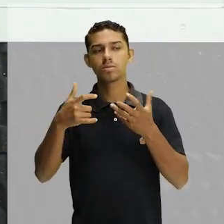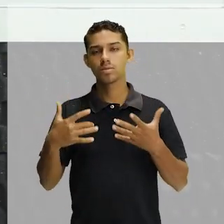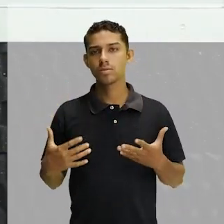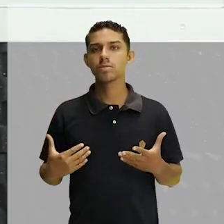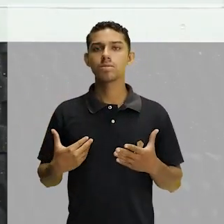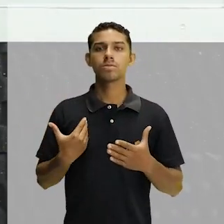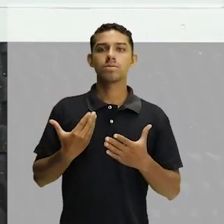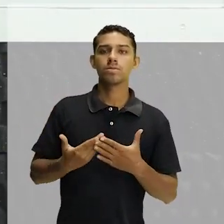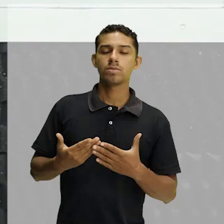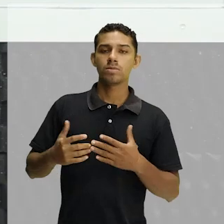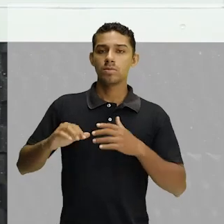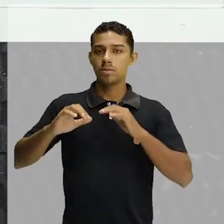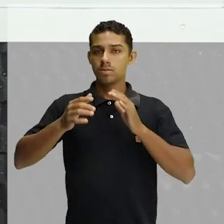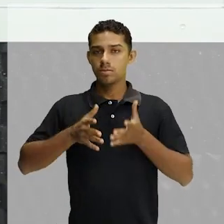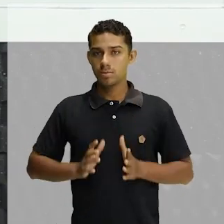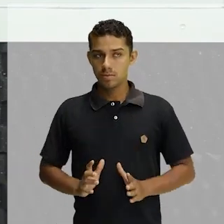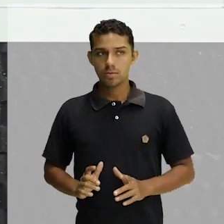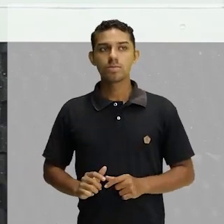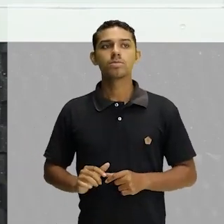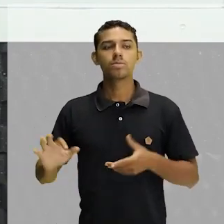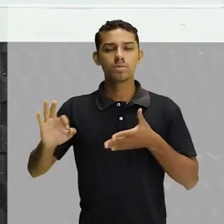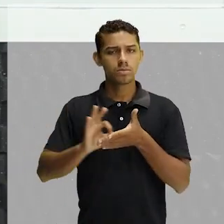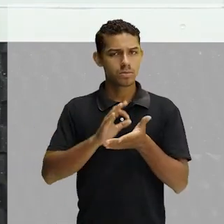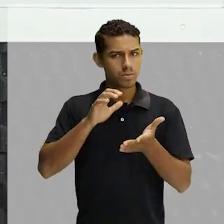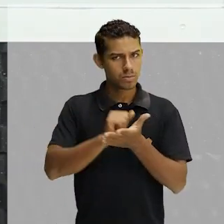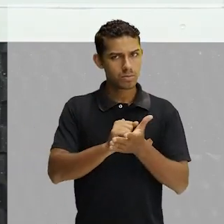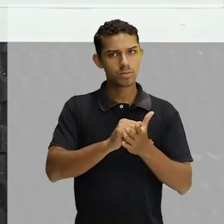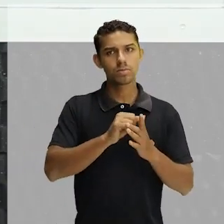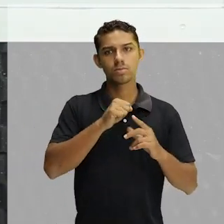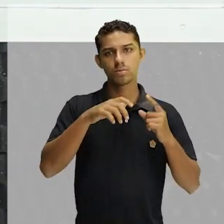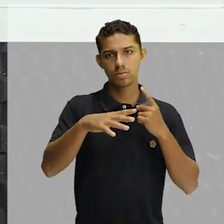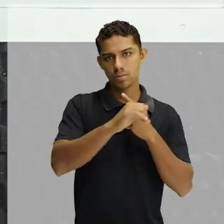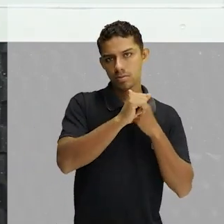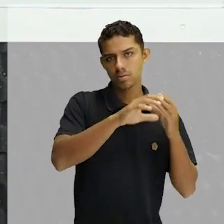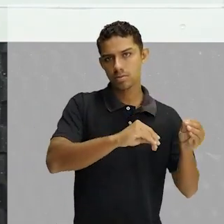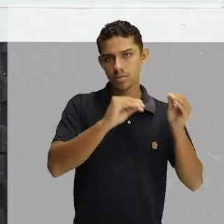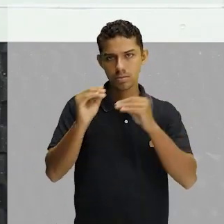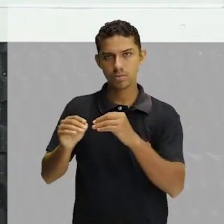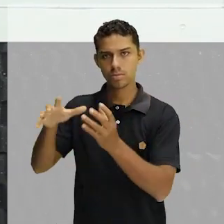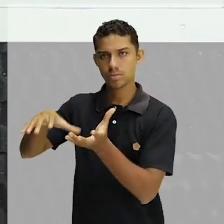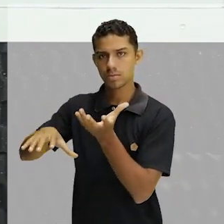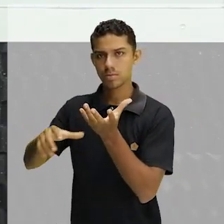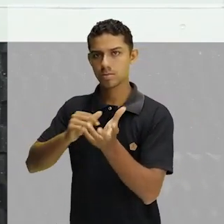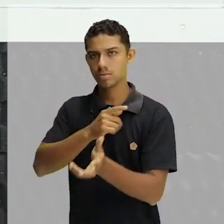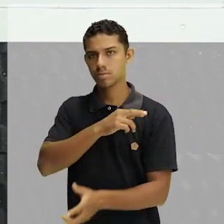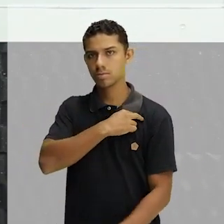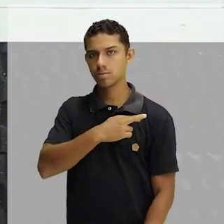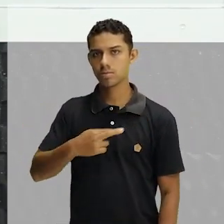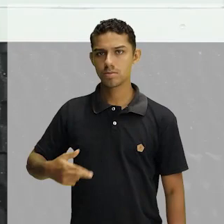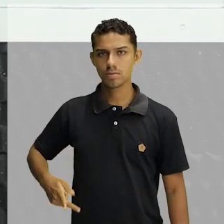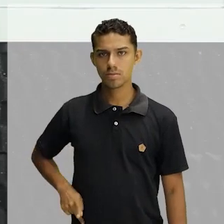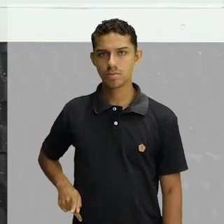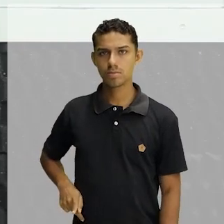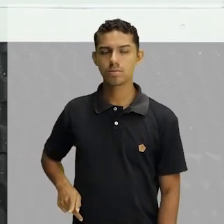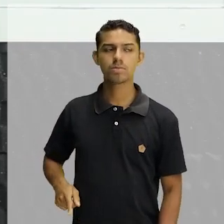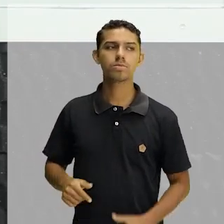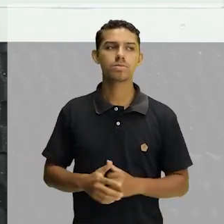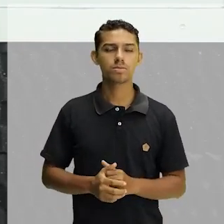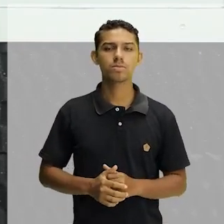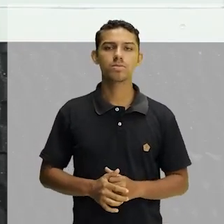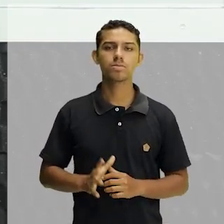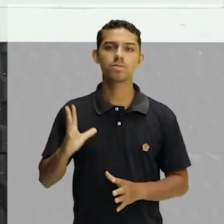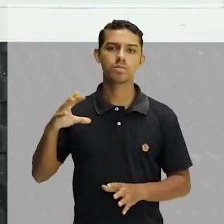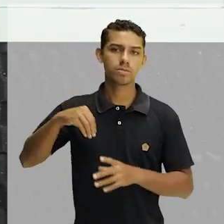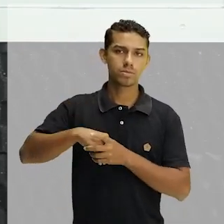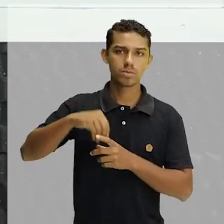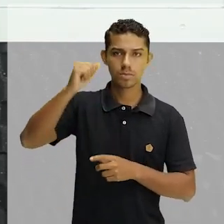de natureza, do contrato social e da passagem para o Estado. Como está aqui, olha, tá dentro